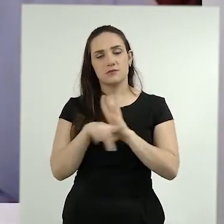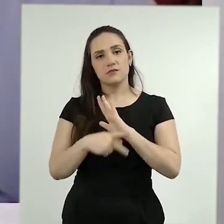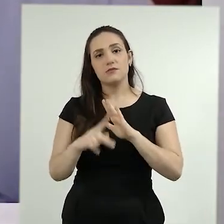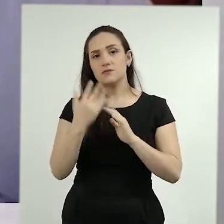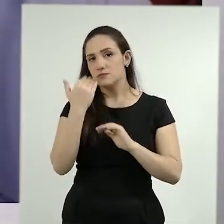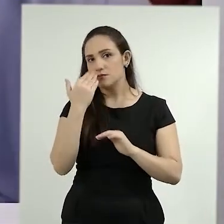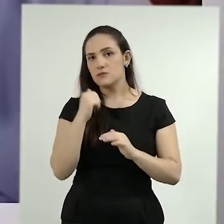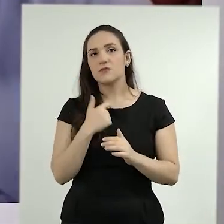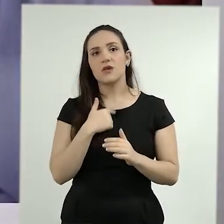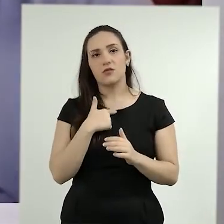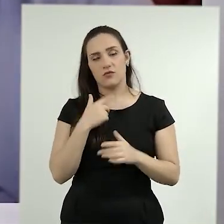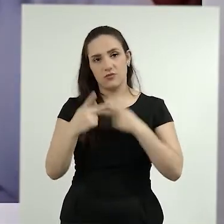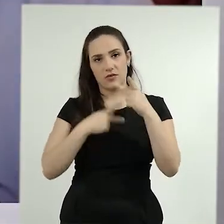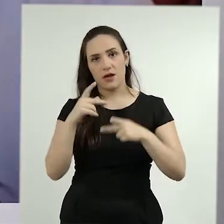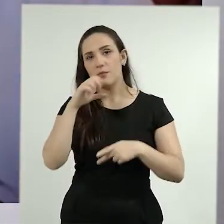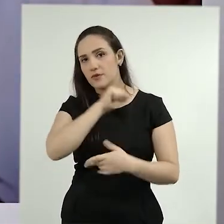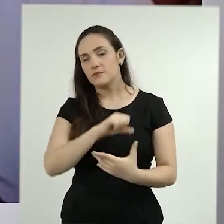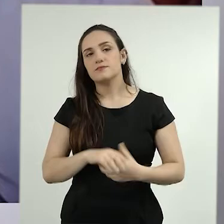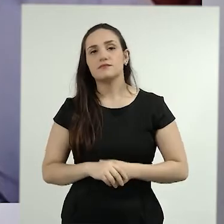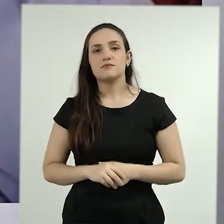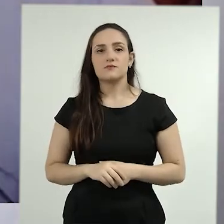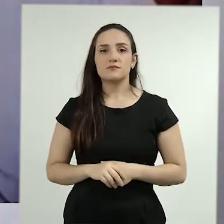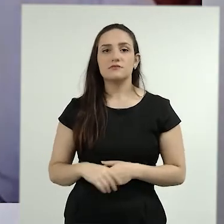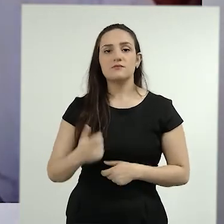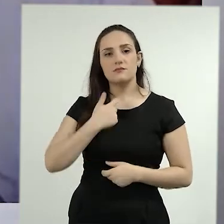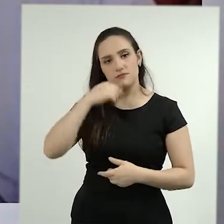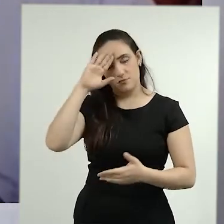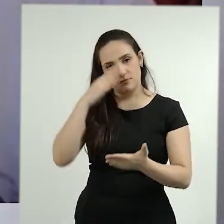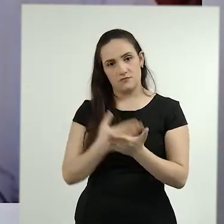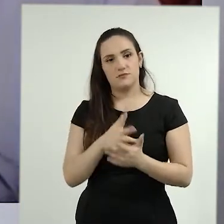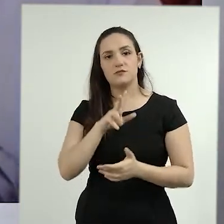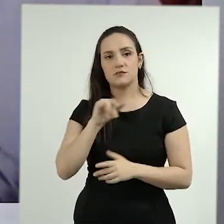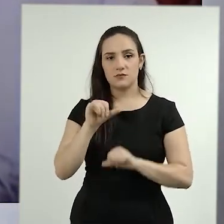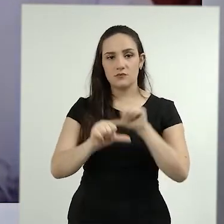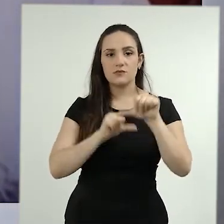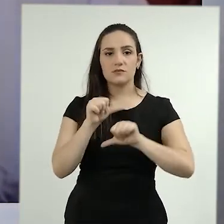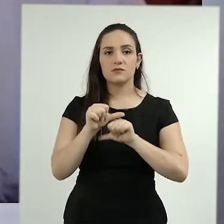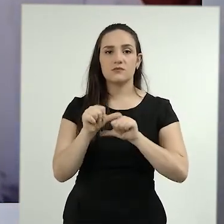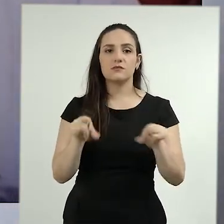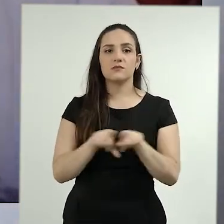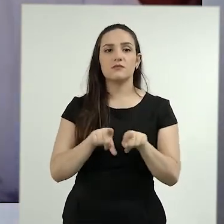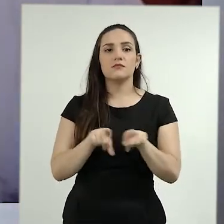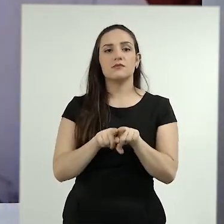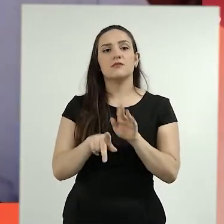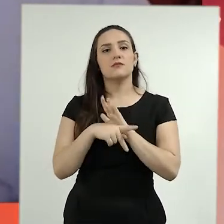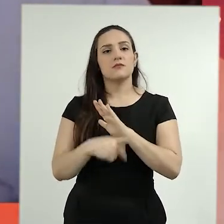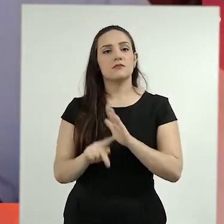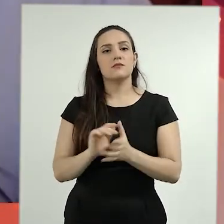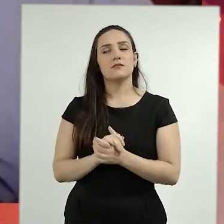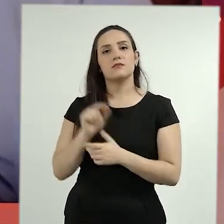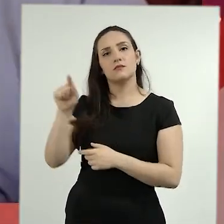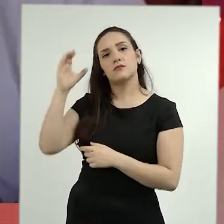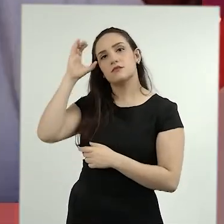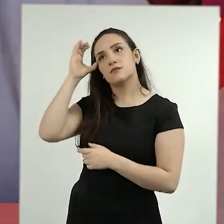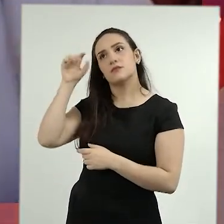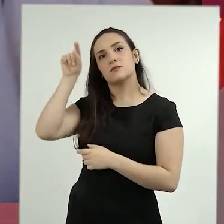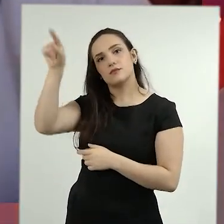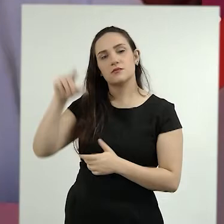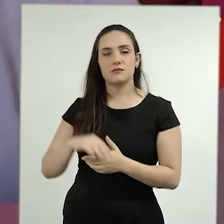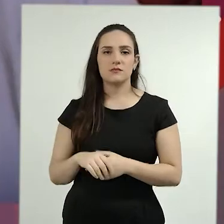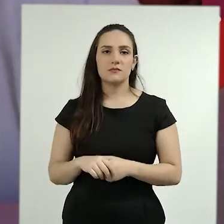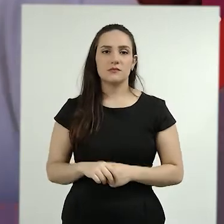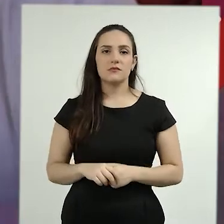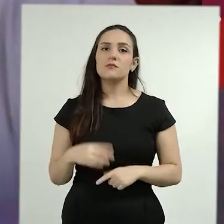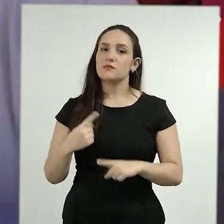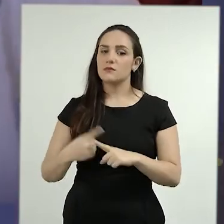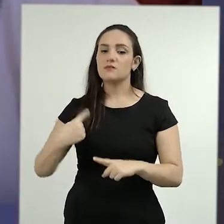E ainda sobre essa questão da alimentação, vou só fazer um comentário, né? Eu acredito que vai mudar muita coisa também, até na própria